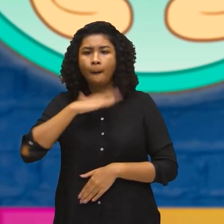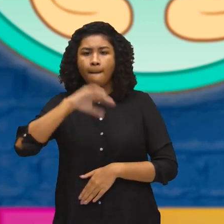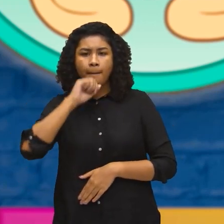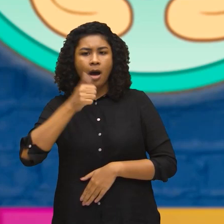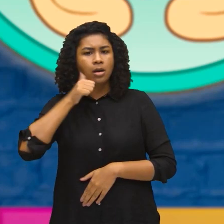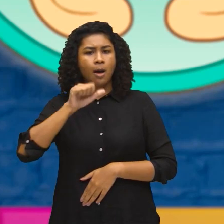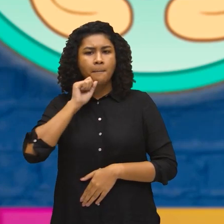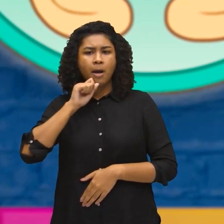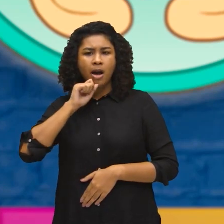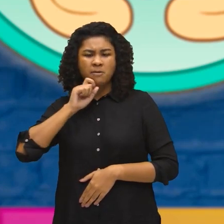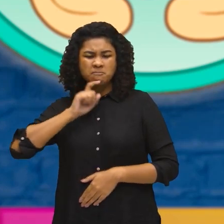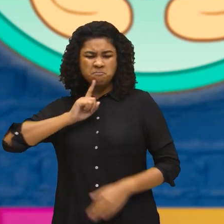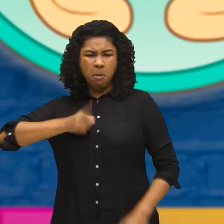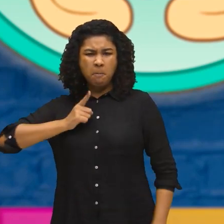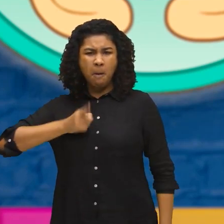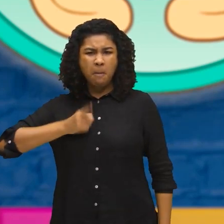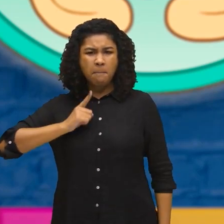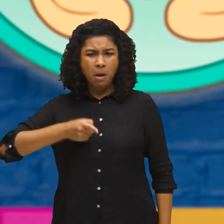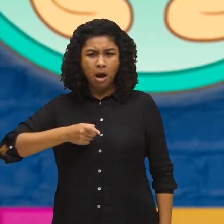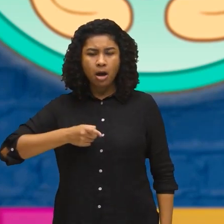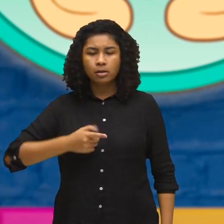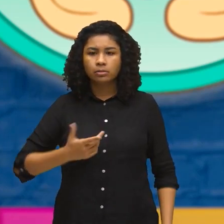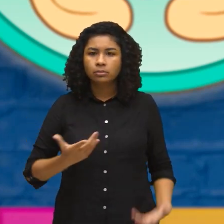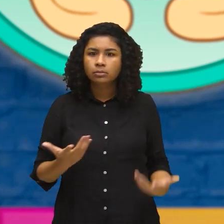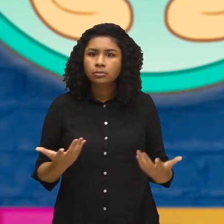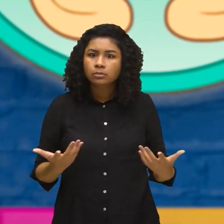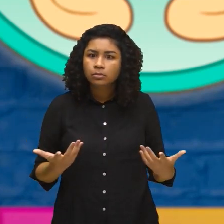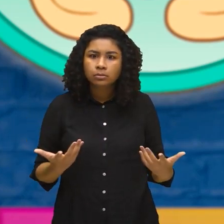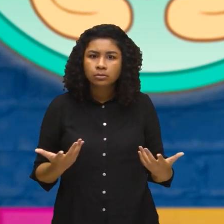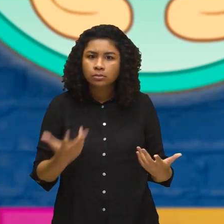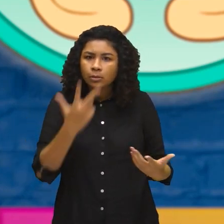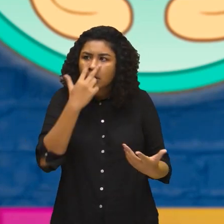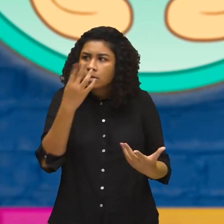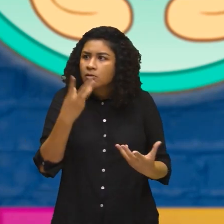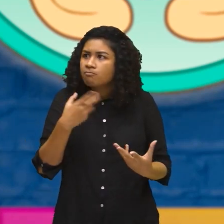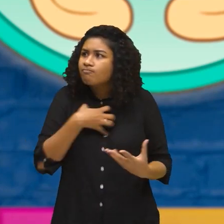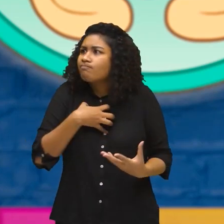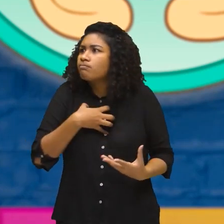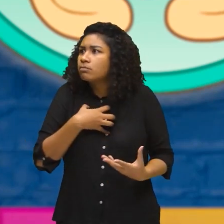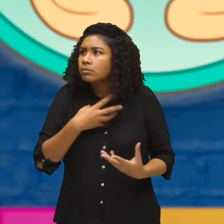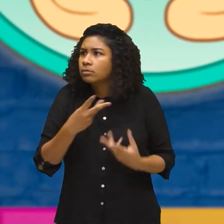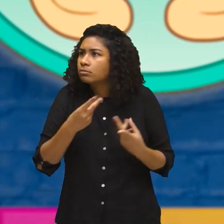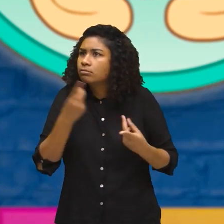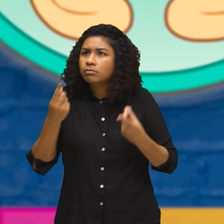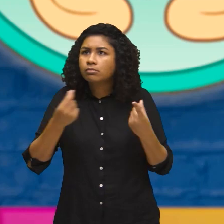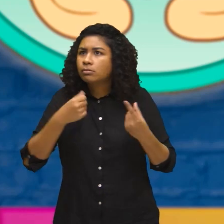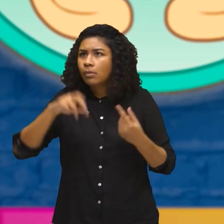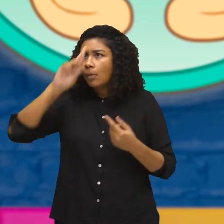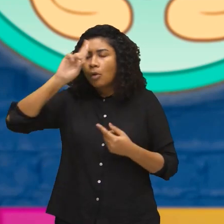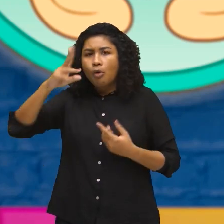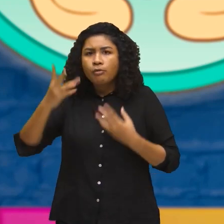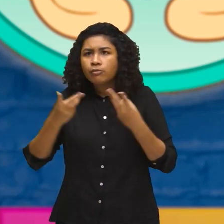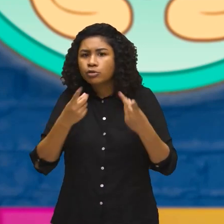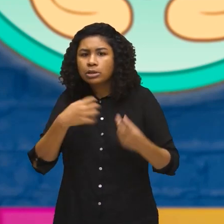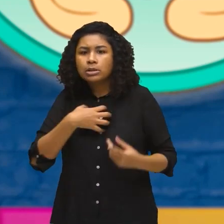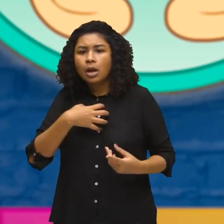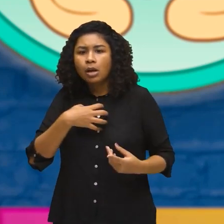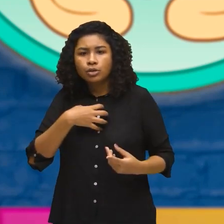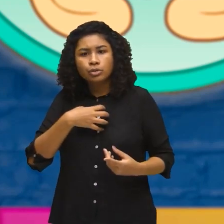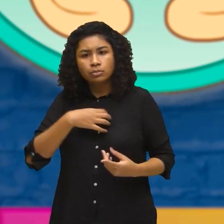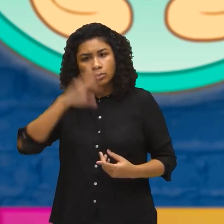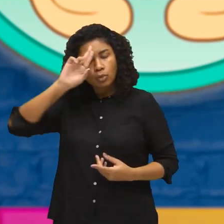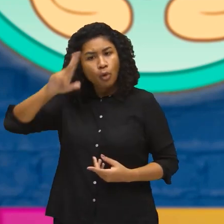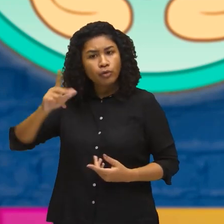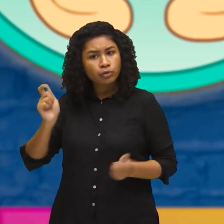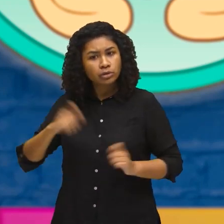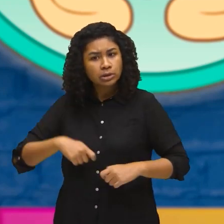minha mãe, ele não pode se identificar. Isso pode gerar uma confusão. Aí você observa essa autoridade no